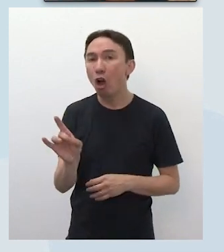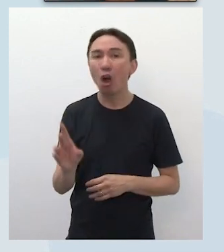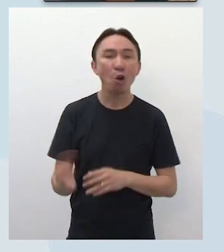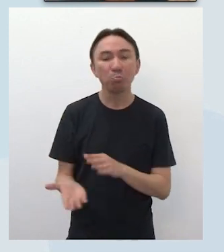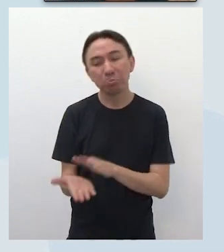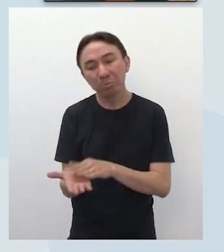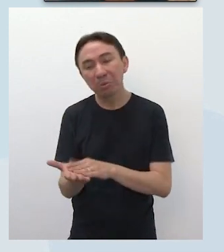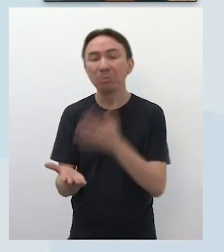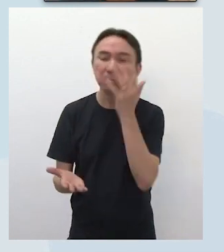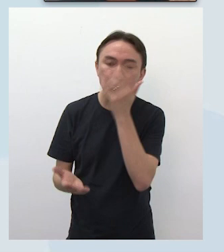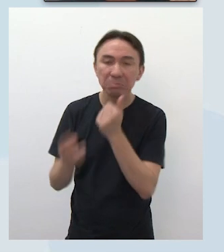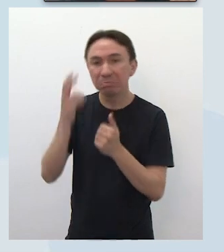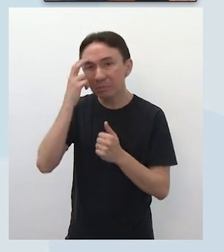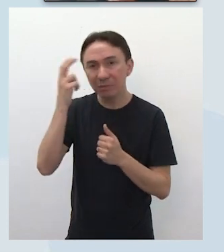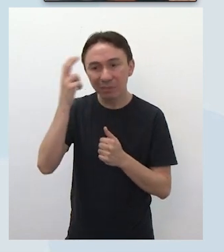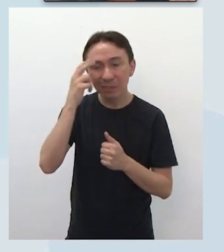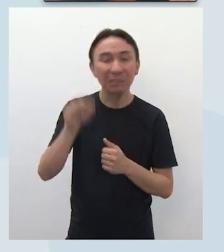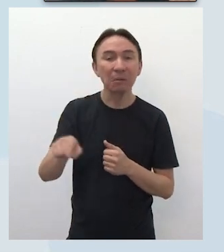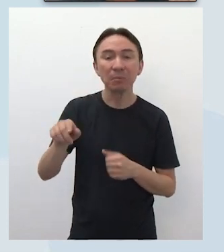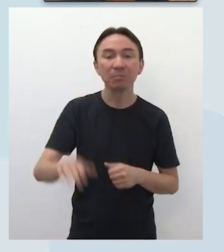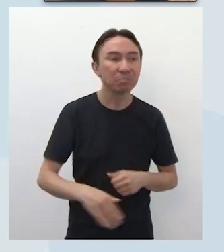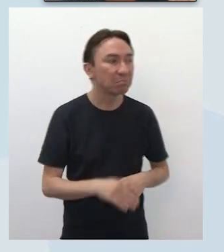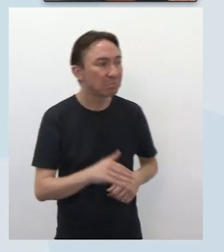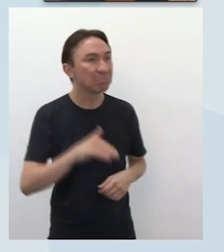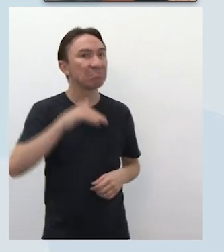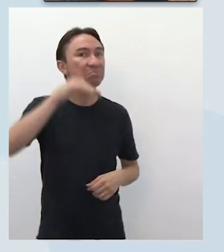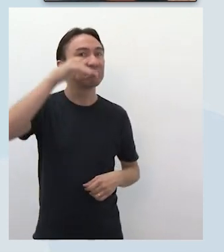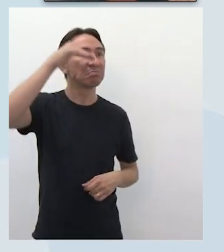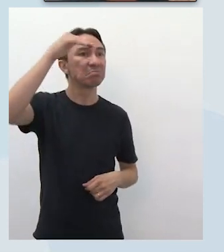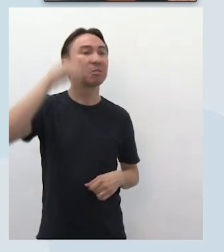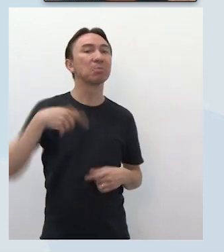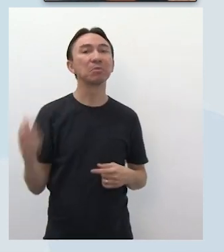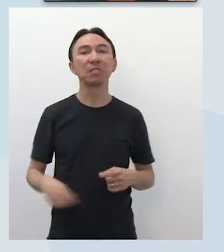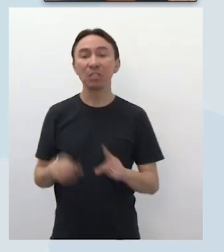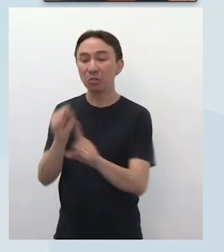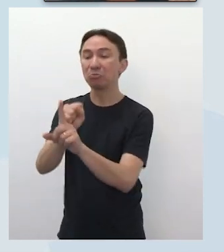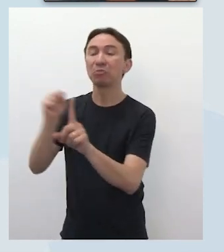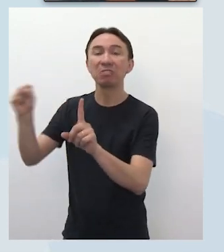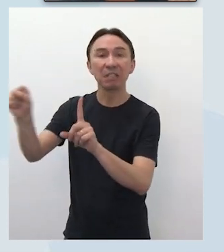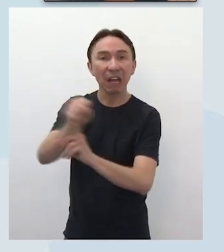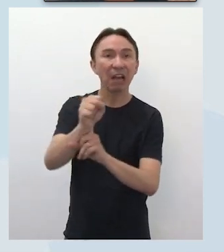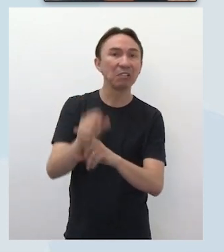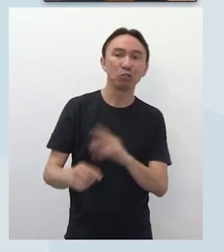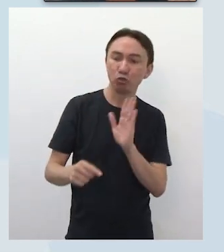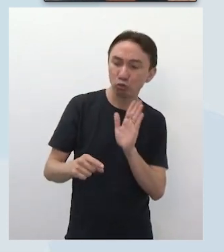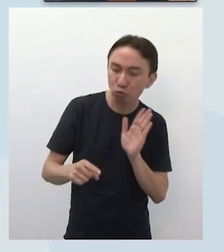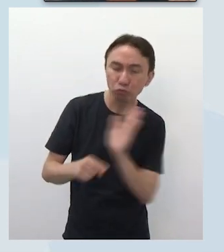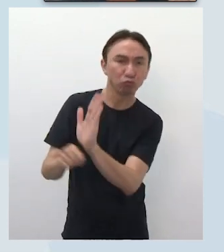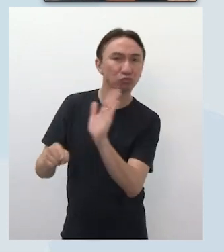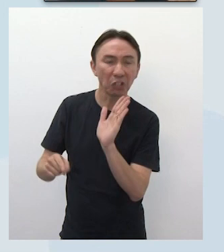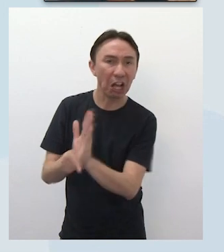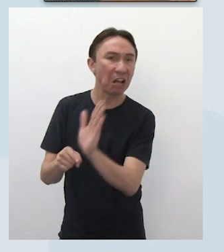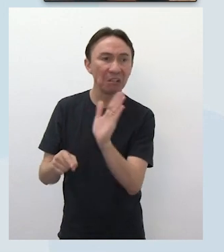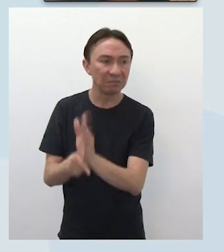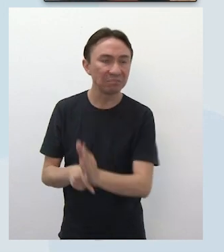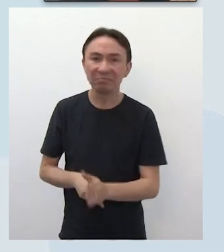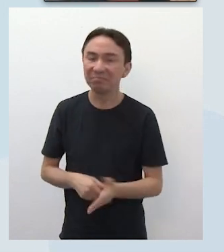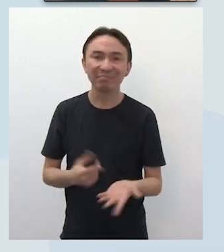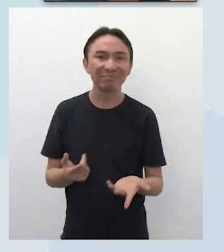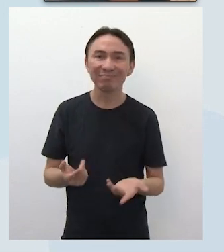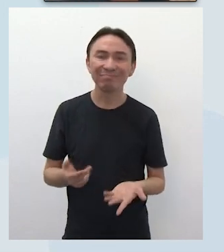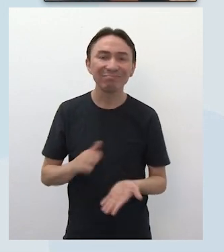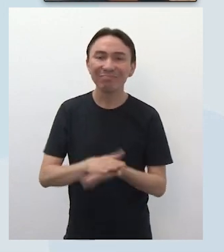sejam sujeitos que tenham uma inserção social positiva, né? Que faça diferença, que tenha um